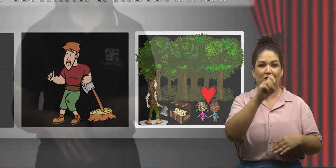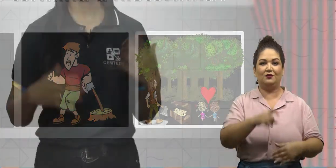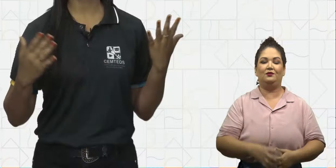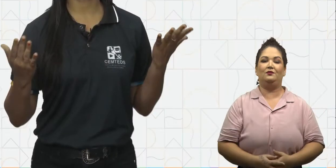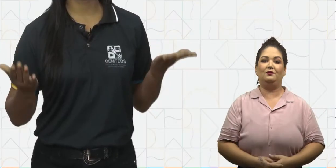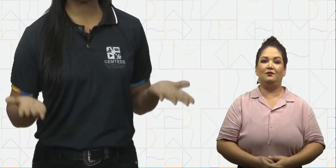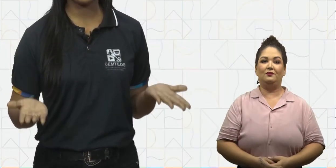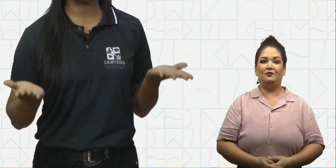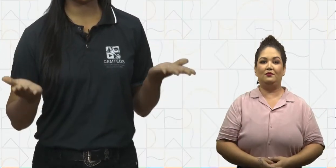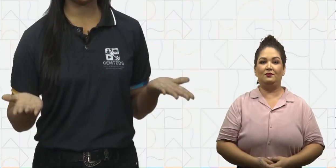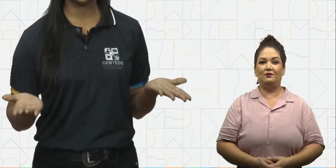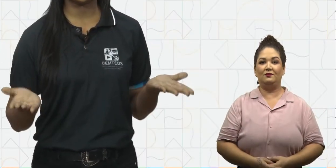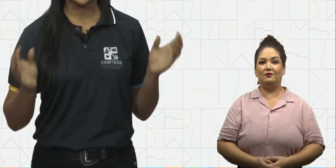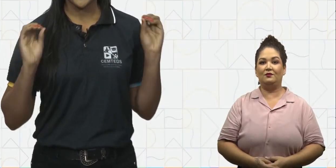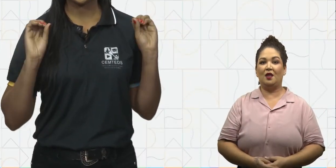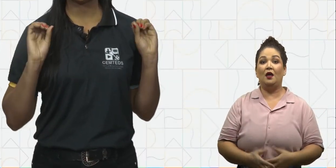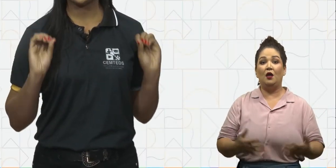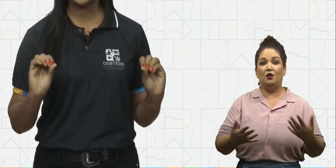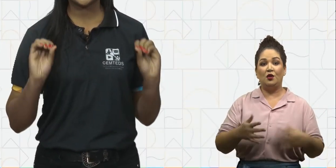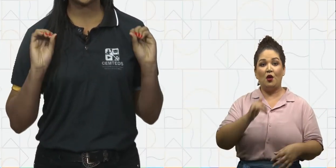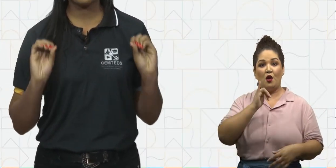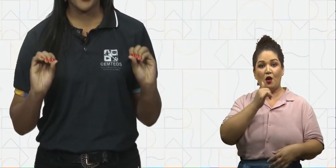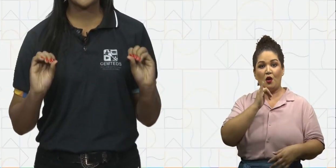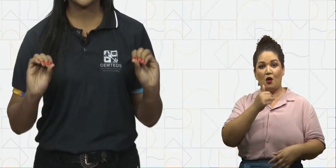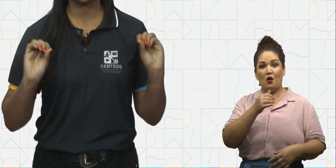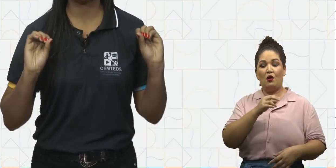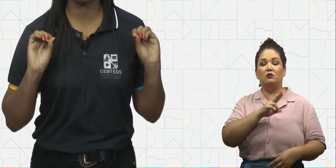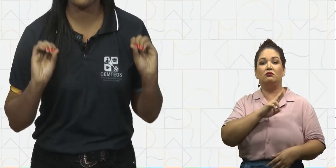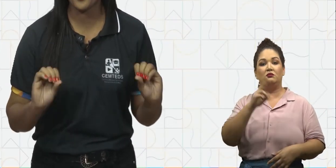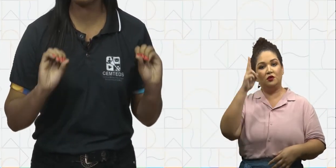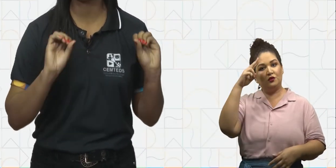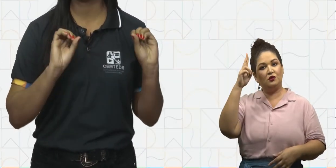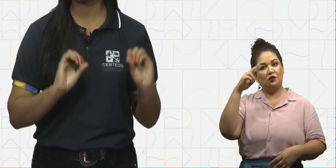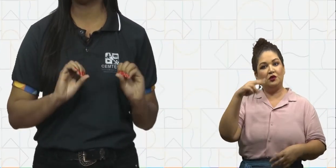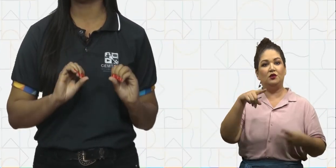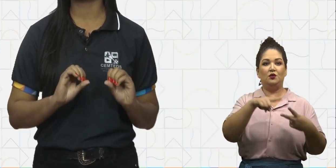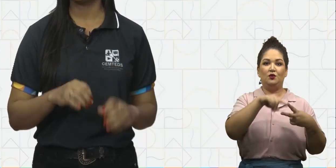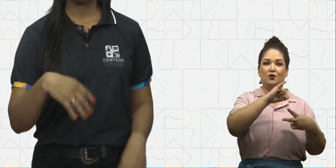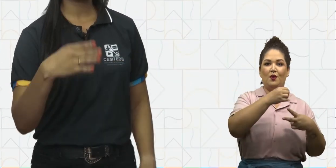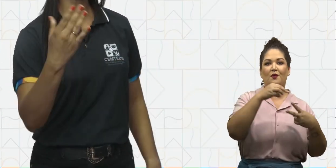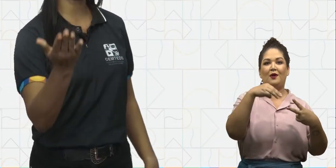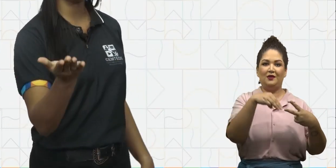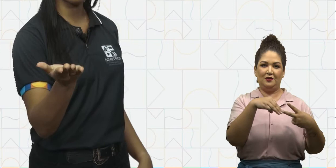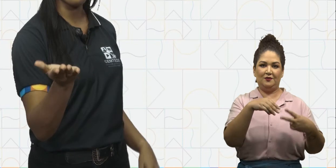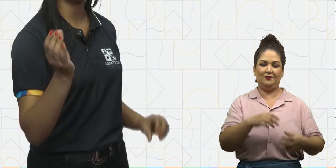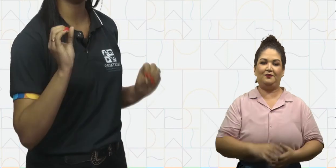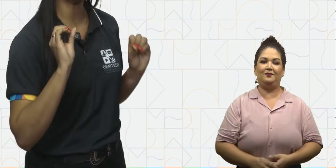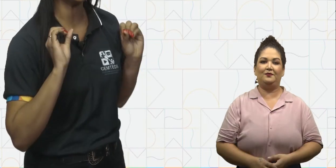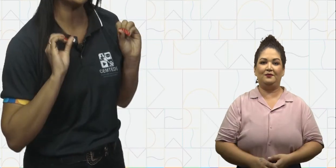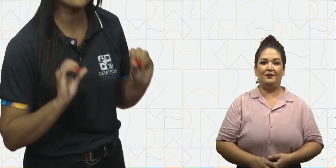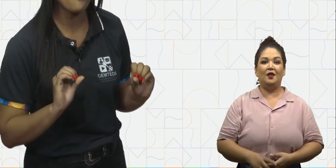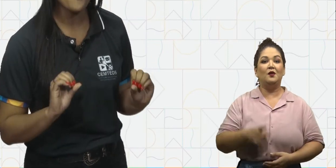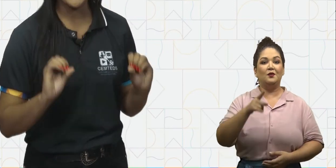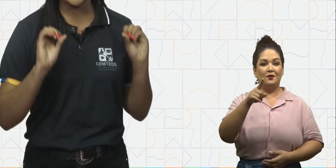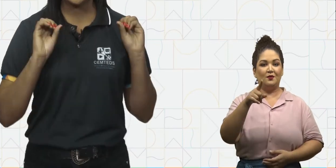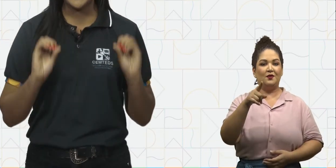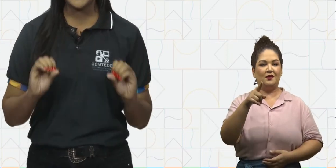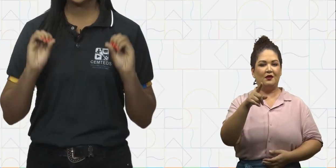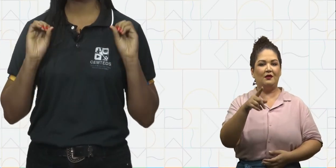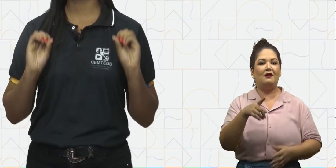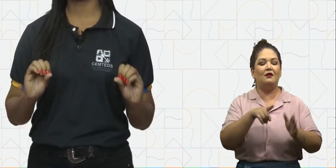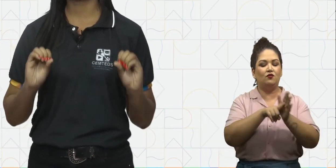tesouro. Nós contamos hoje a historinha chamada João e Maria. Você, como escritor